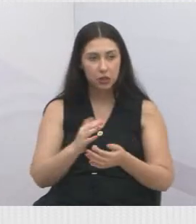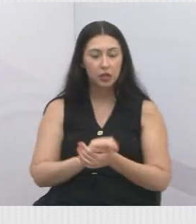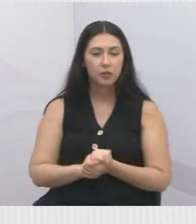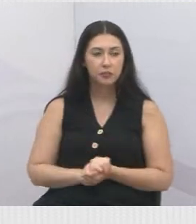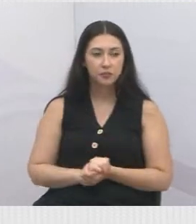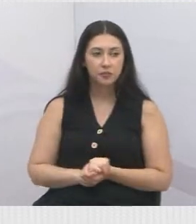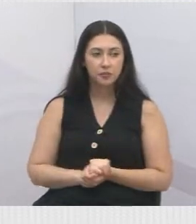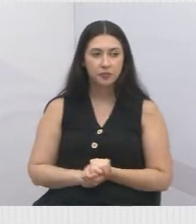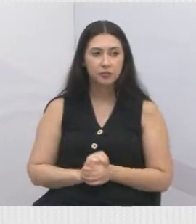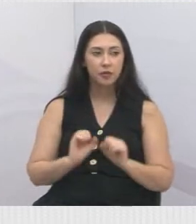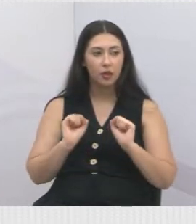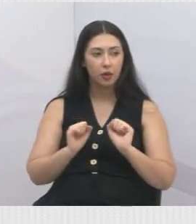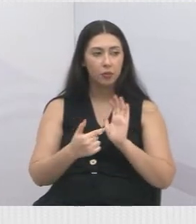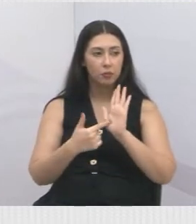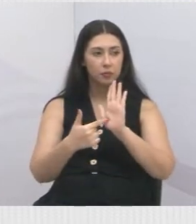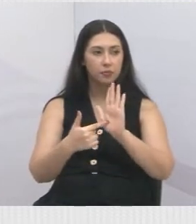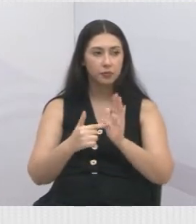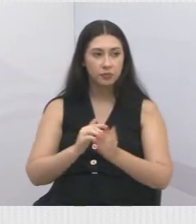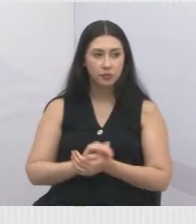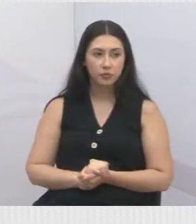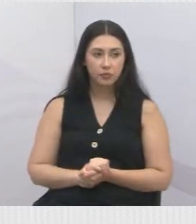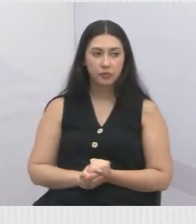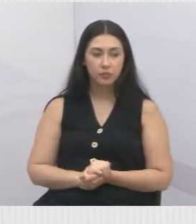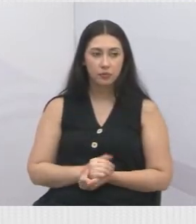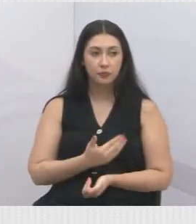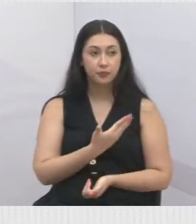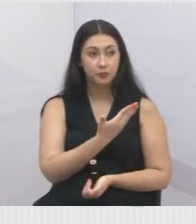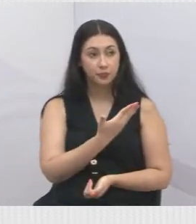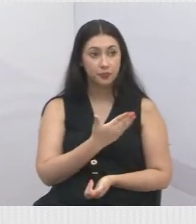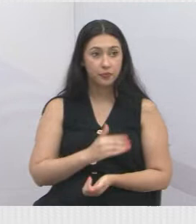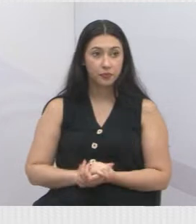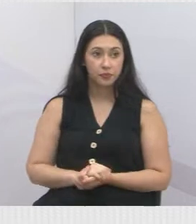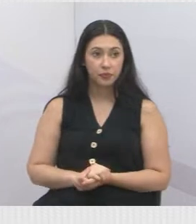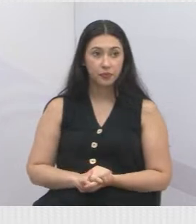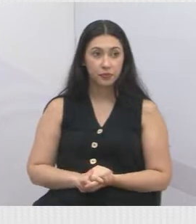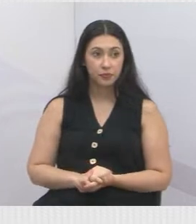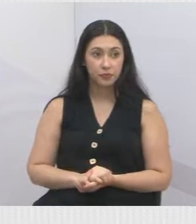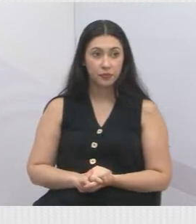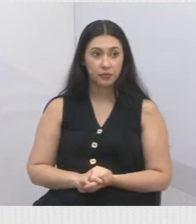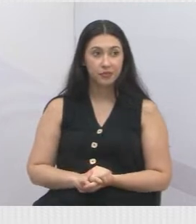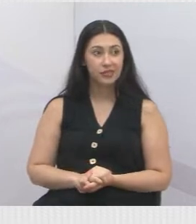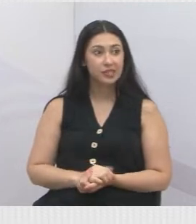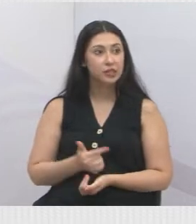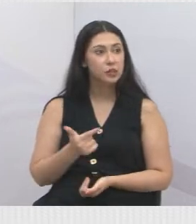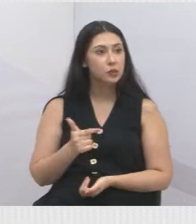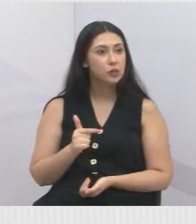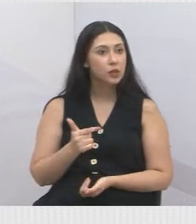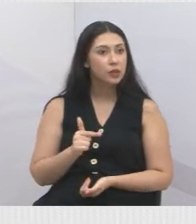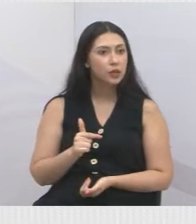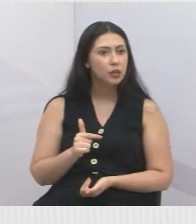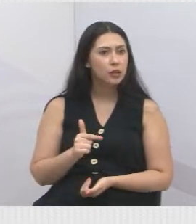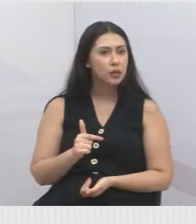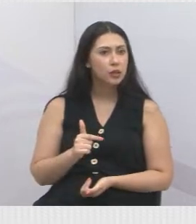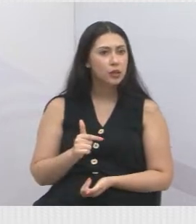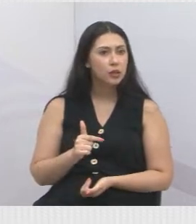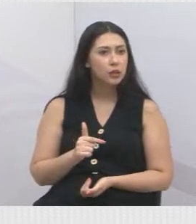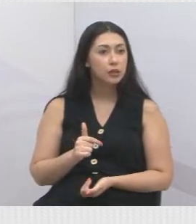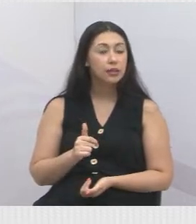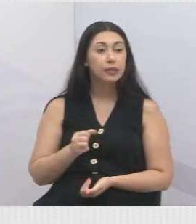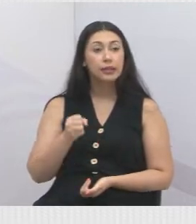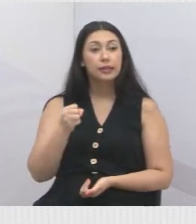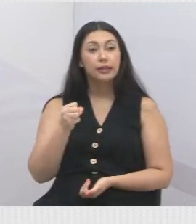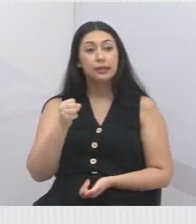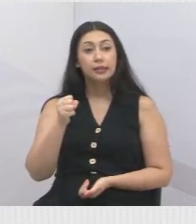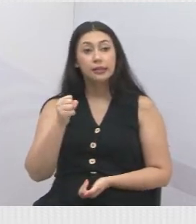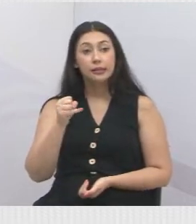esclareçam as dúvidas. Pode passar. O texto é esse, olha. Ah, não tem aqui, né? Na hipótese de